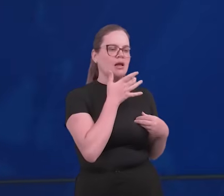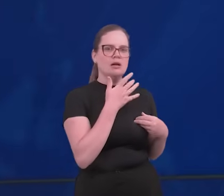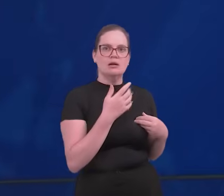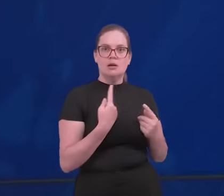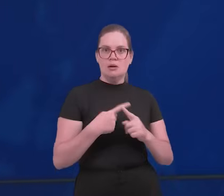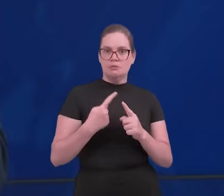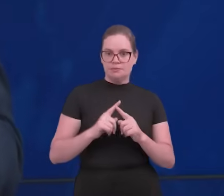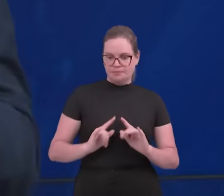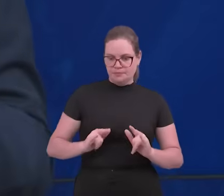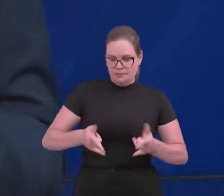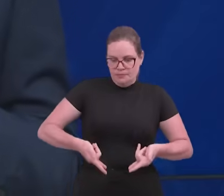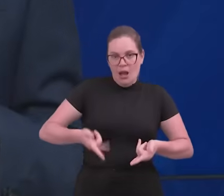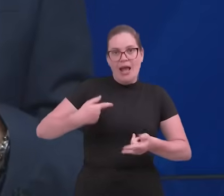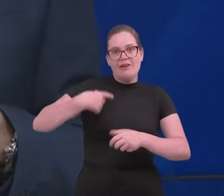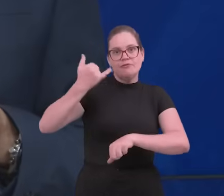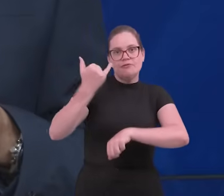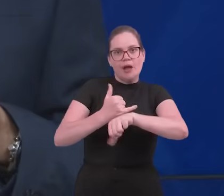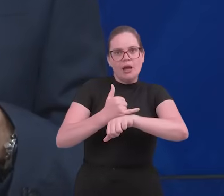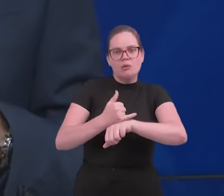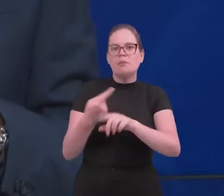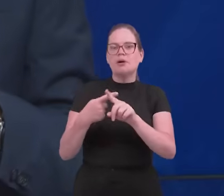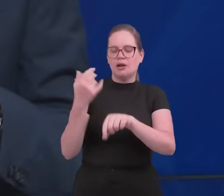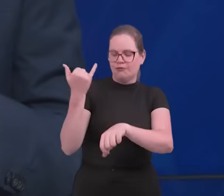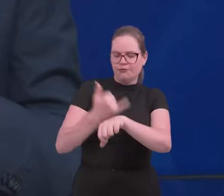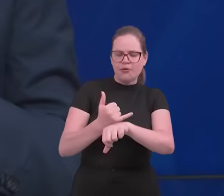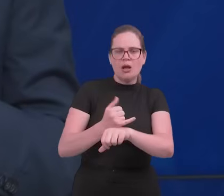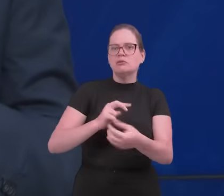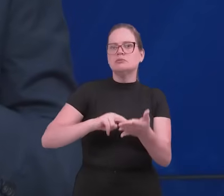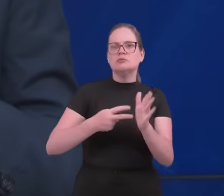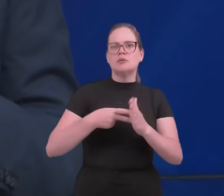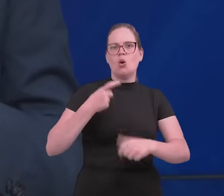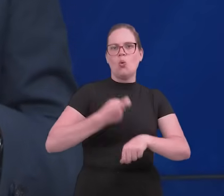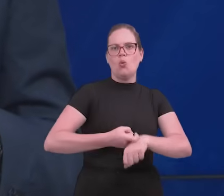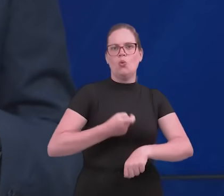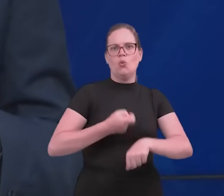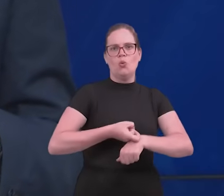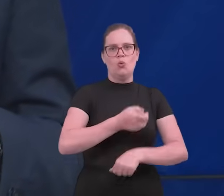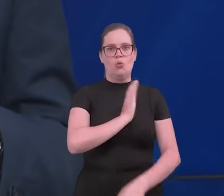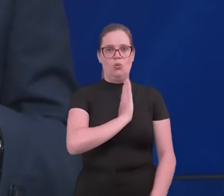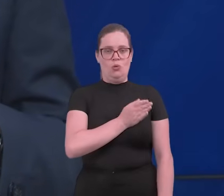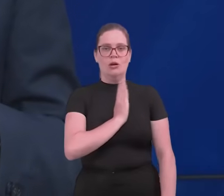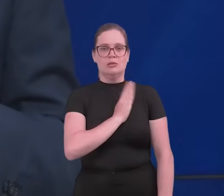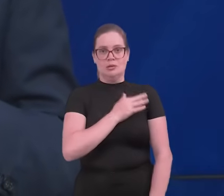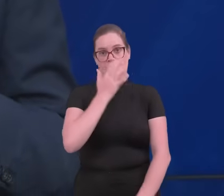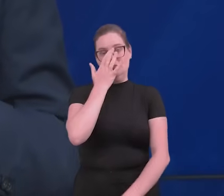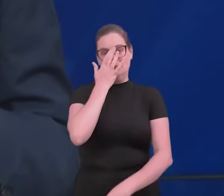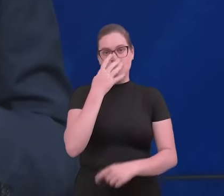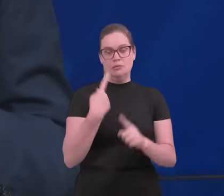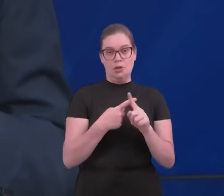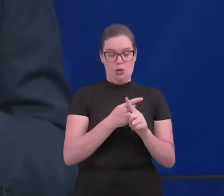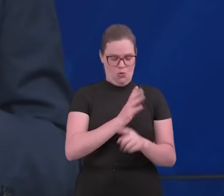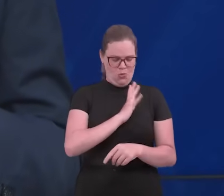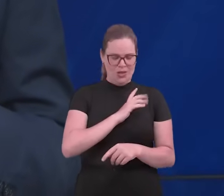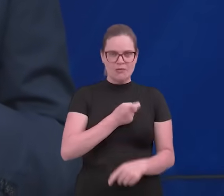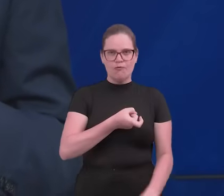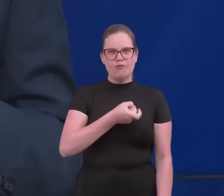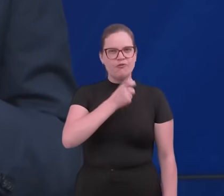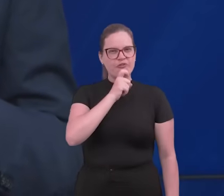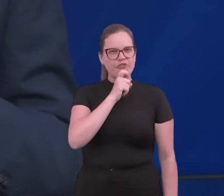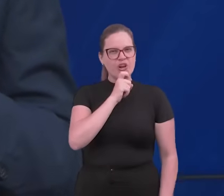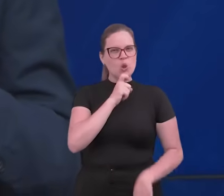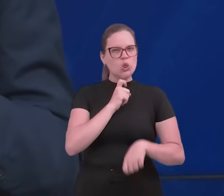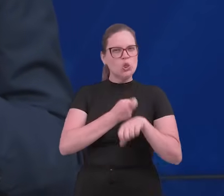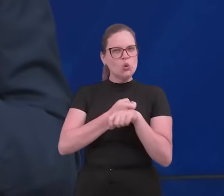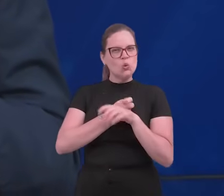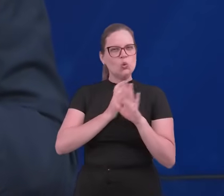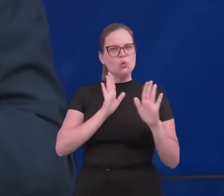ferro, porque o ferro fala da dureza do coração, da frieza